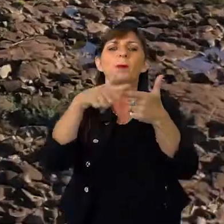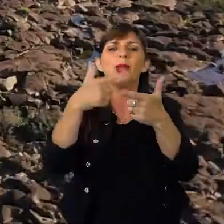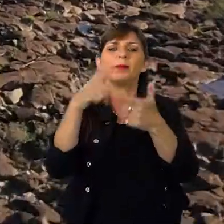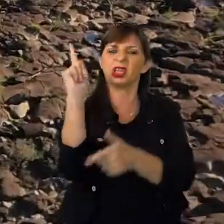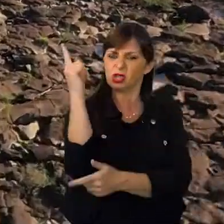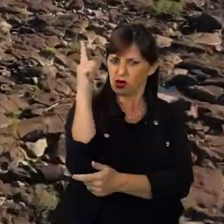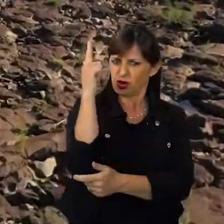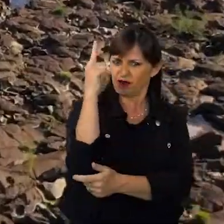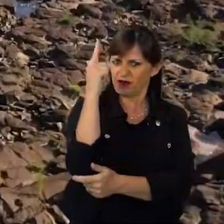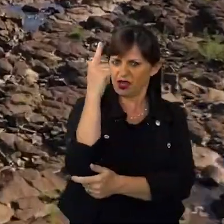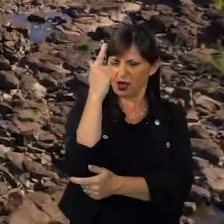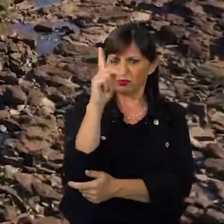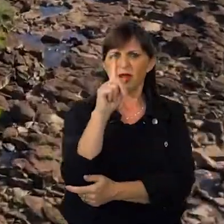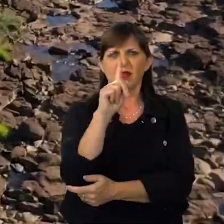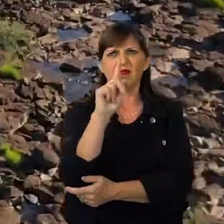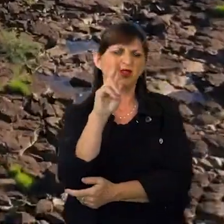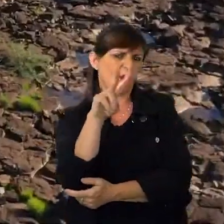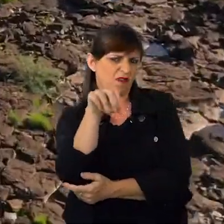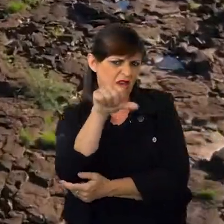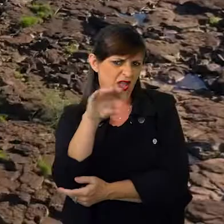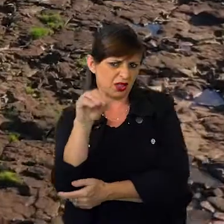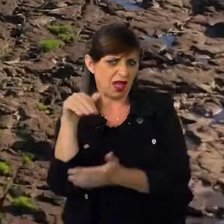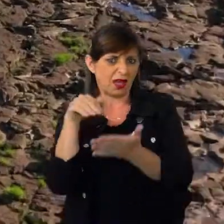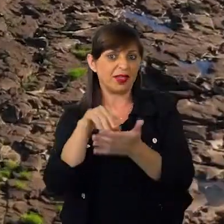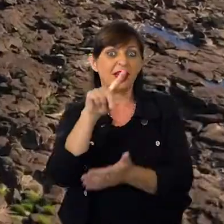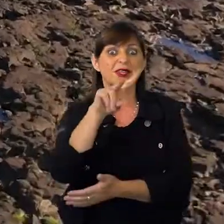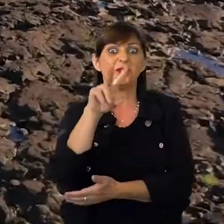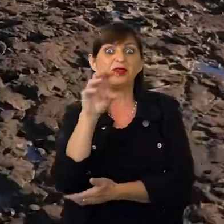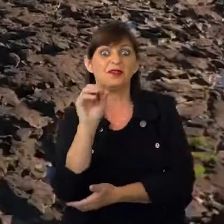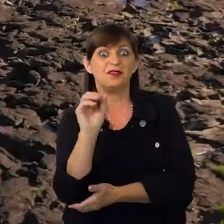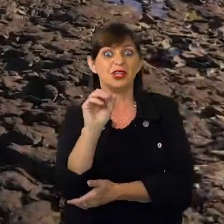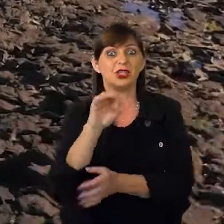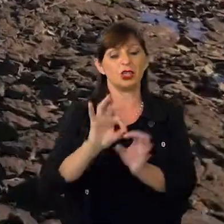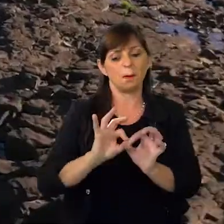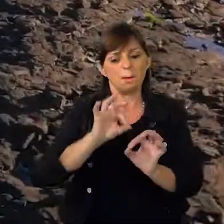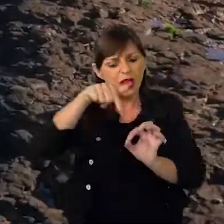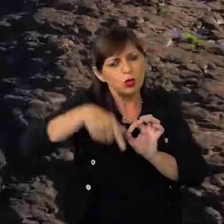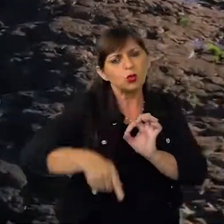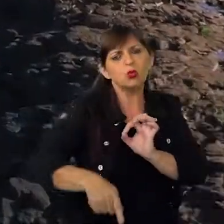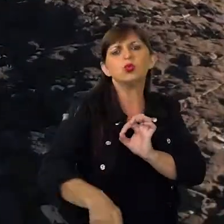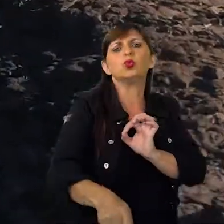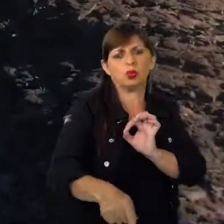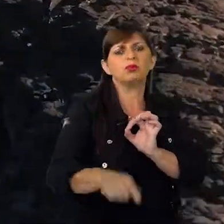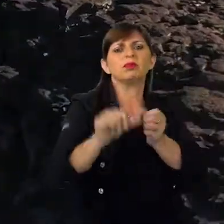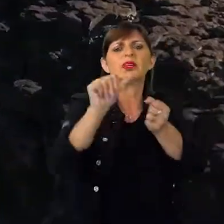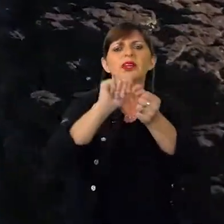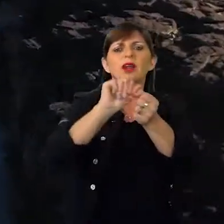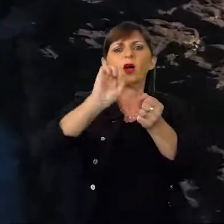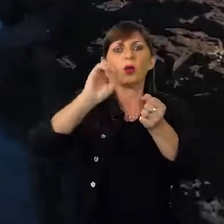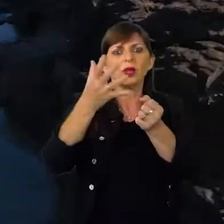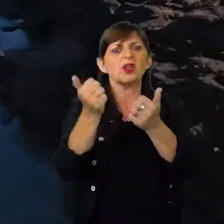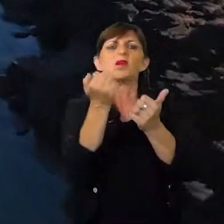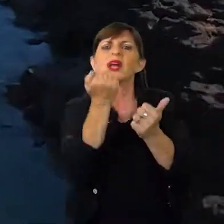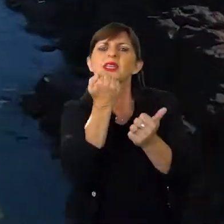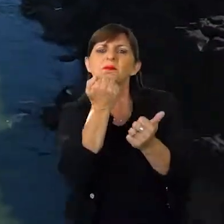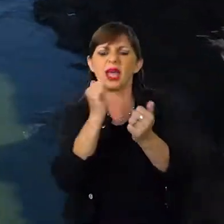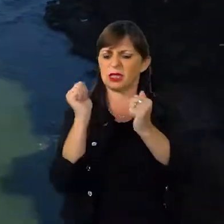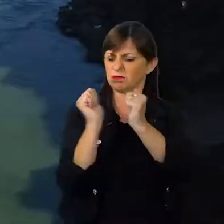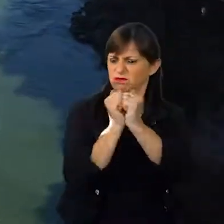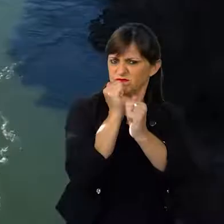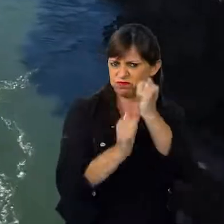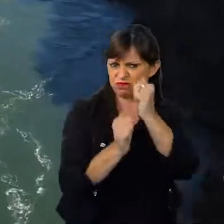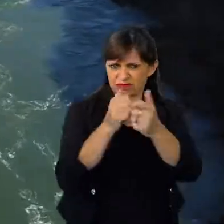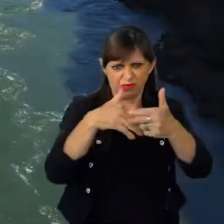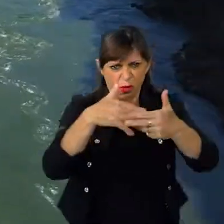varia de 90 a 120 m de profundidade de relevo acidentado sucata por numerosos cursos de rios